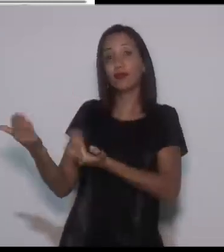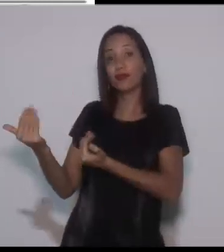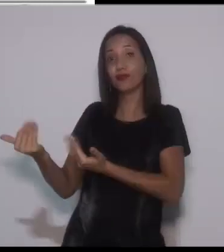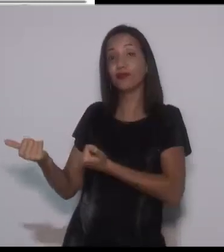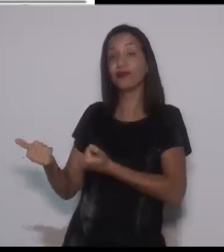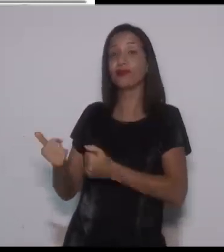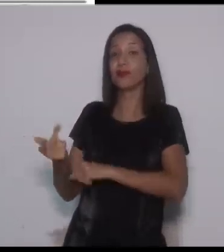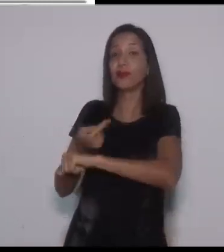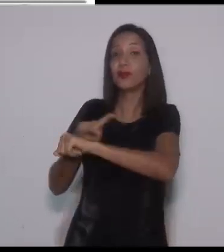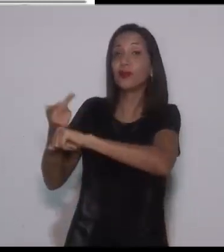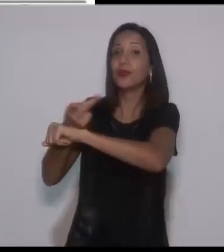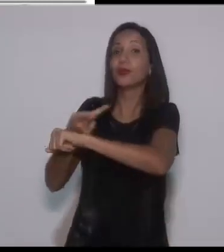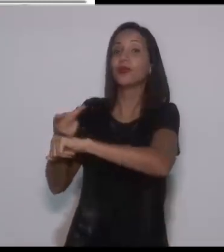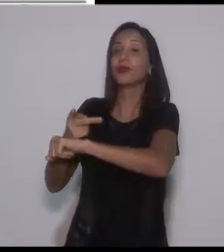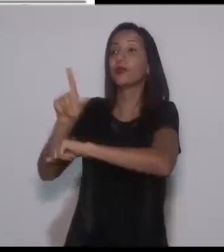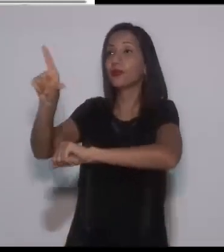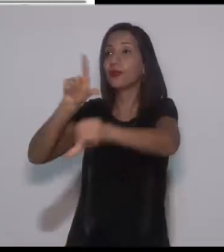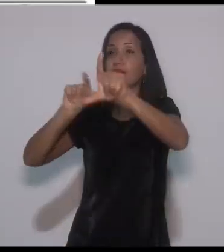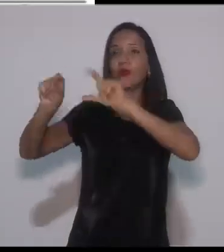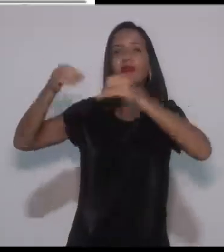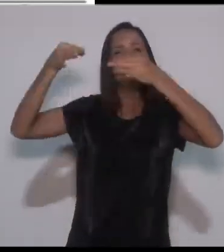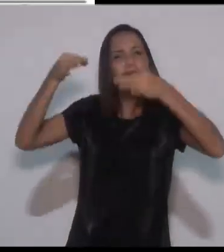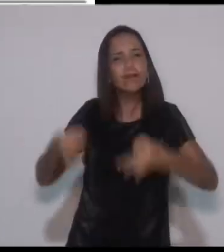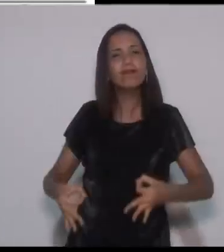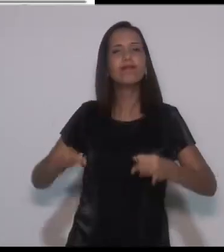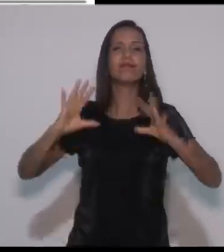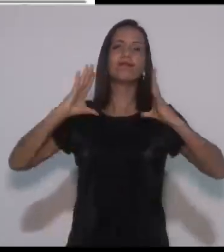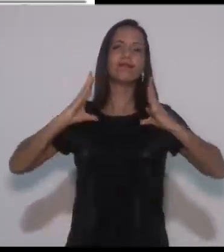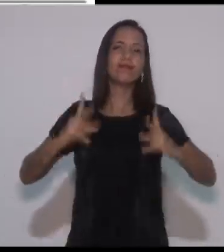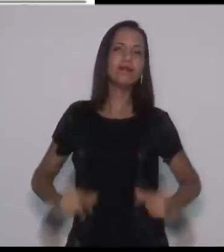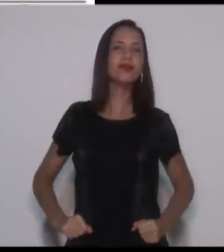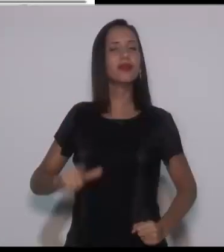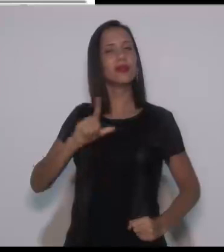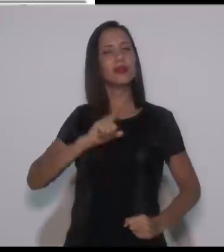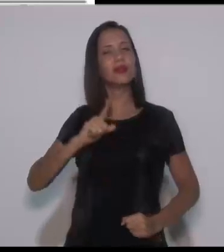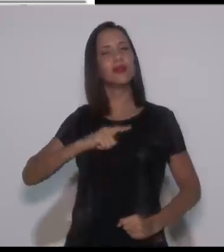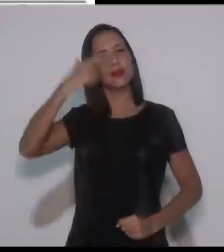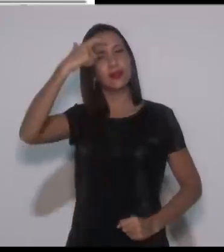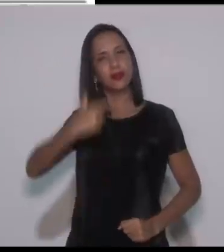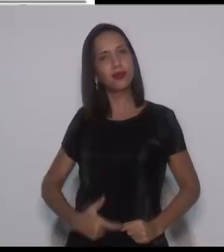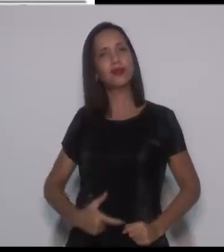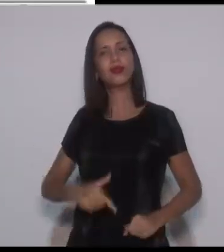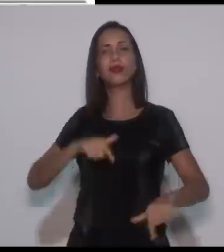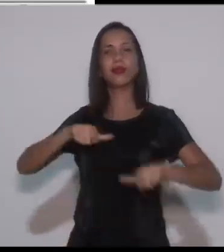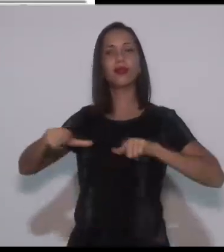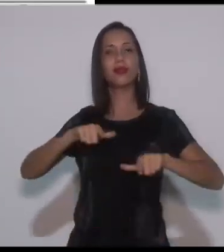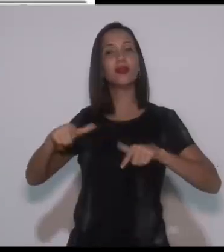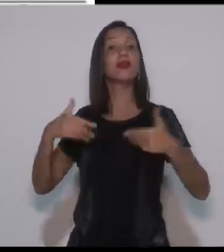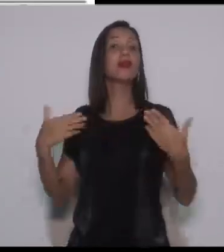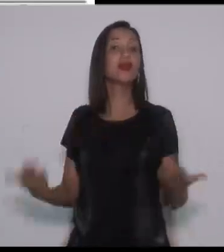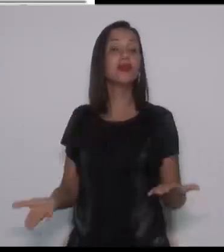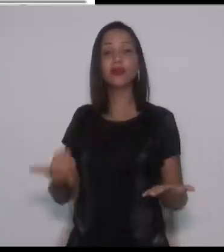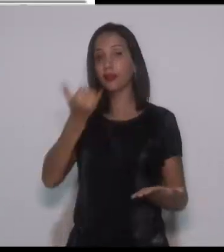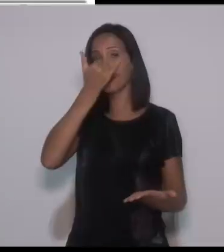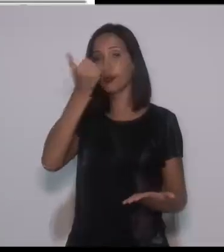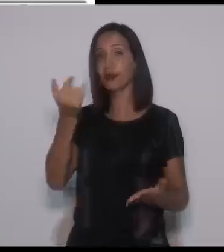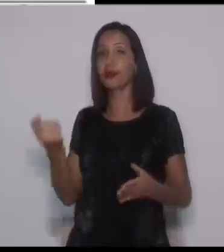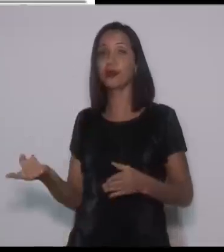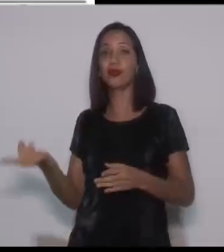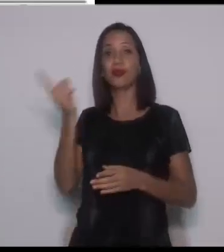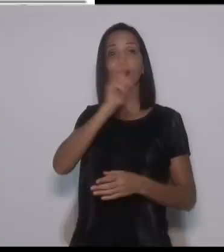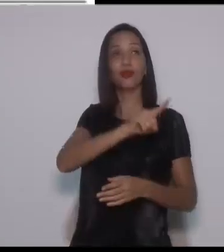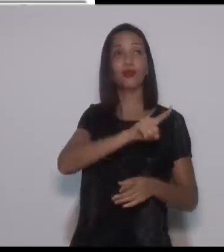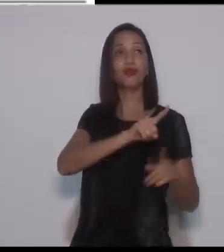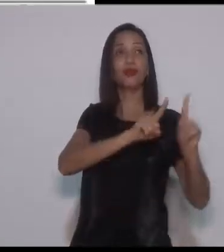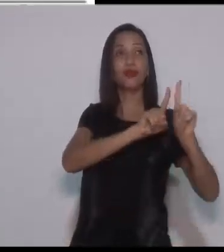uma alternativa honesta, clara, para que ele tenha uma função, tenha um trabalho, o que vai acontecer? Volta lá naquele gráfico